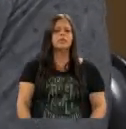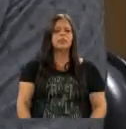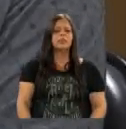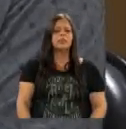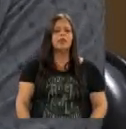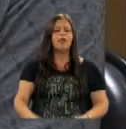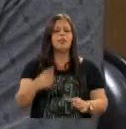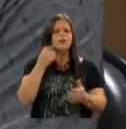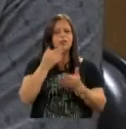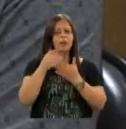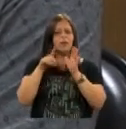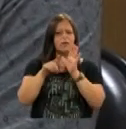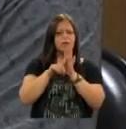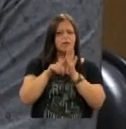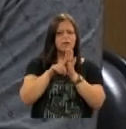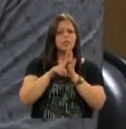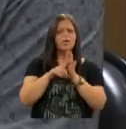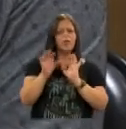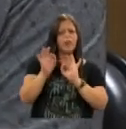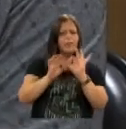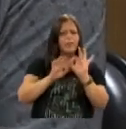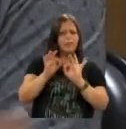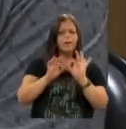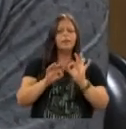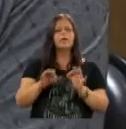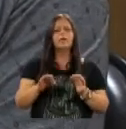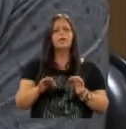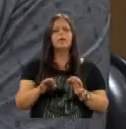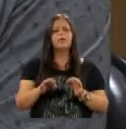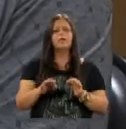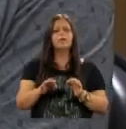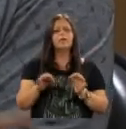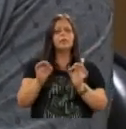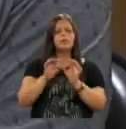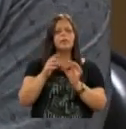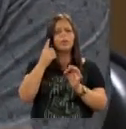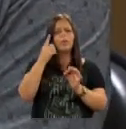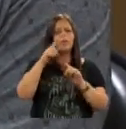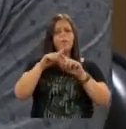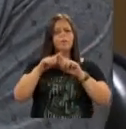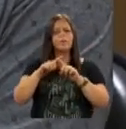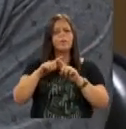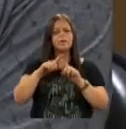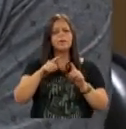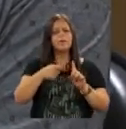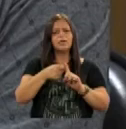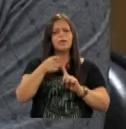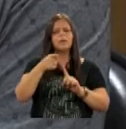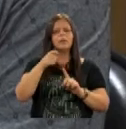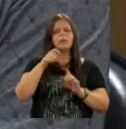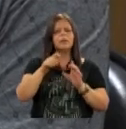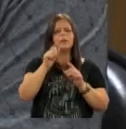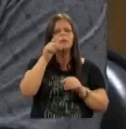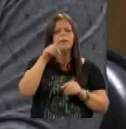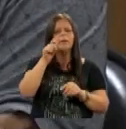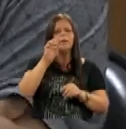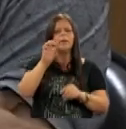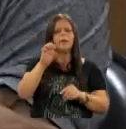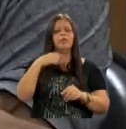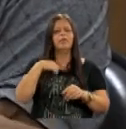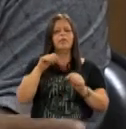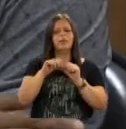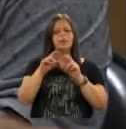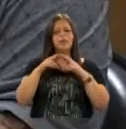o as leis minc é pá e eu vou uma vez com um mês na paz tudo o que eu faço